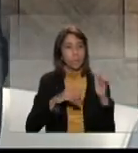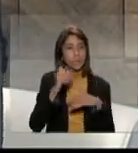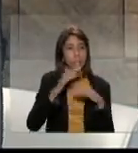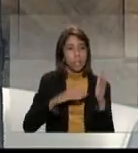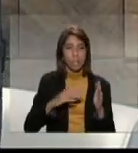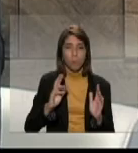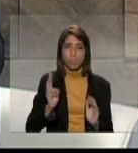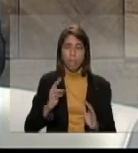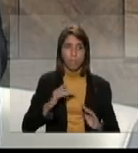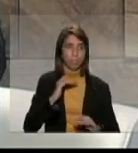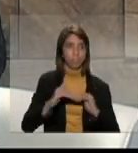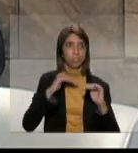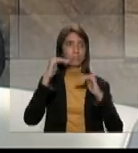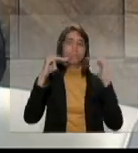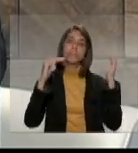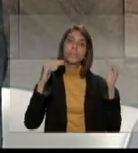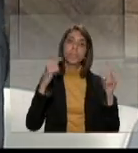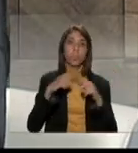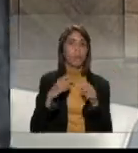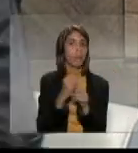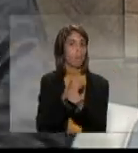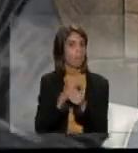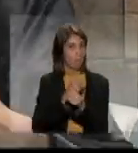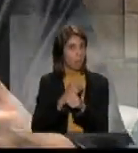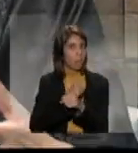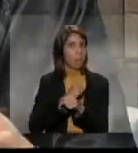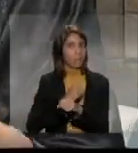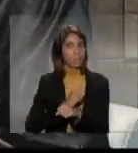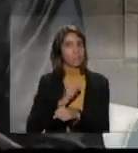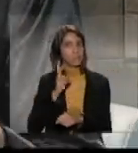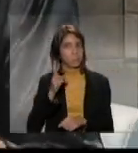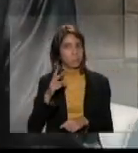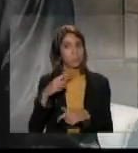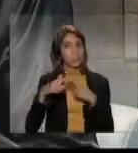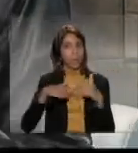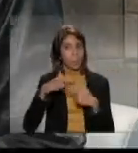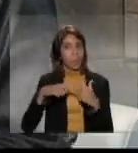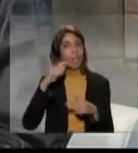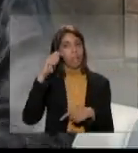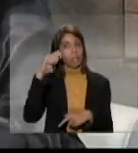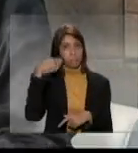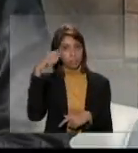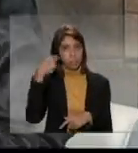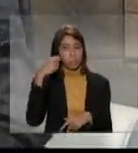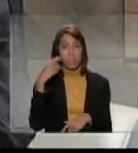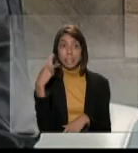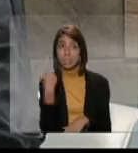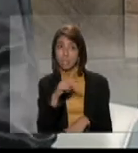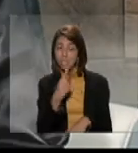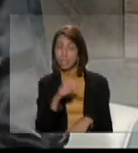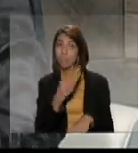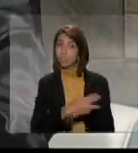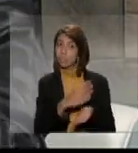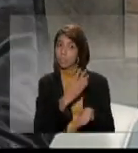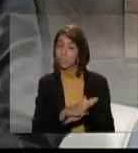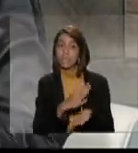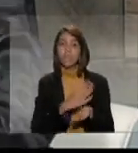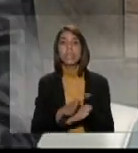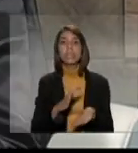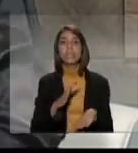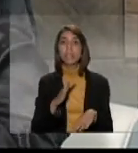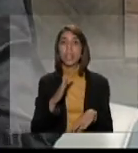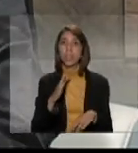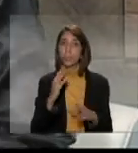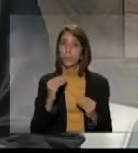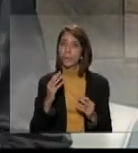carreira pulsante a cada vez porque assim são muitos anos no mesmo exercício cada um cada profissão na sua mas o seu exercício é